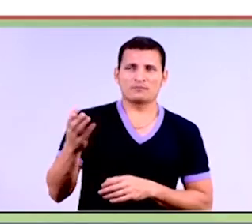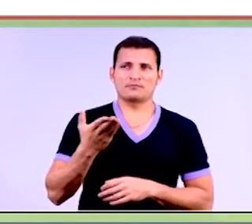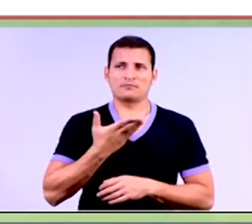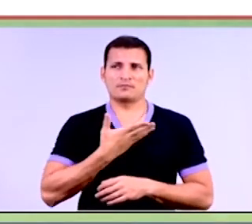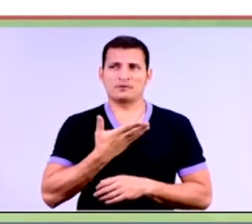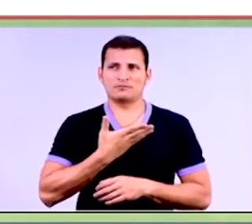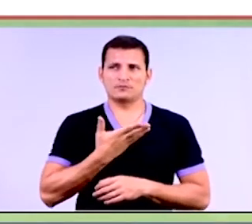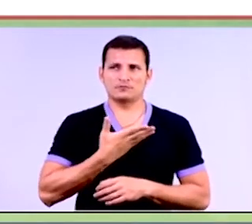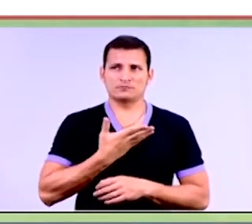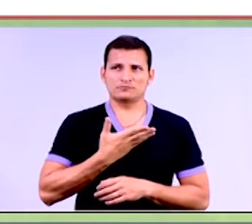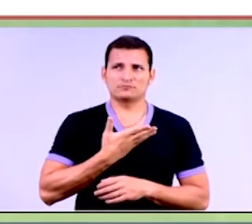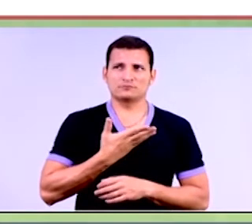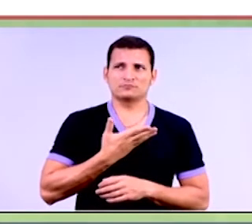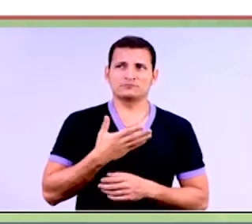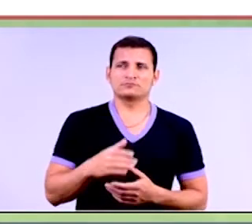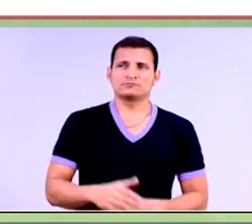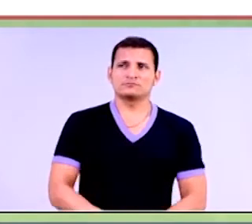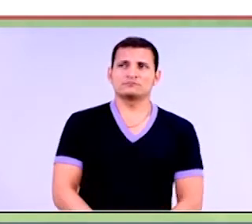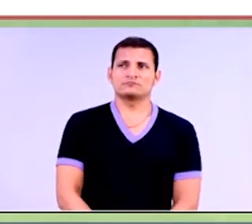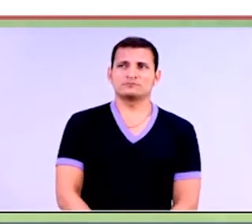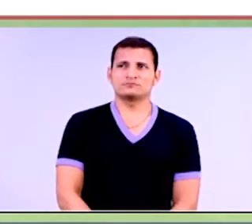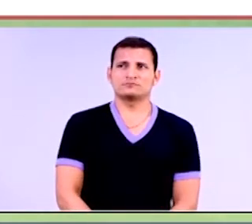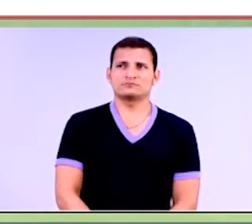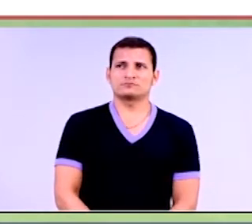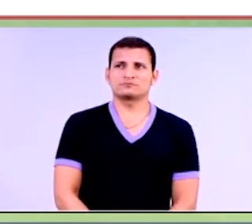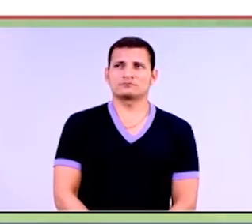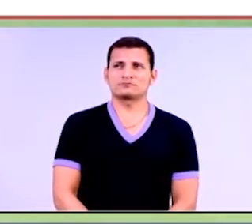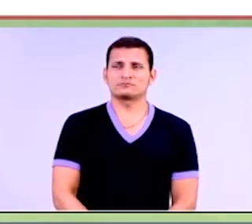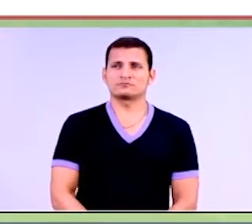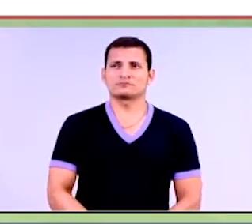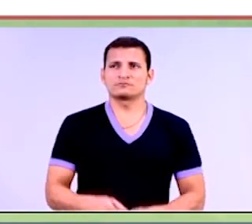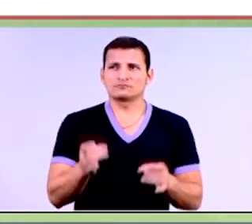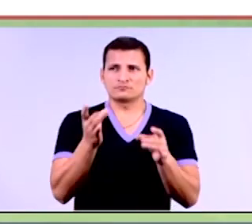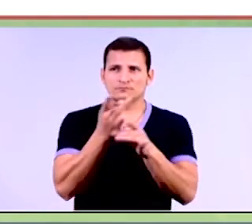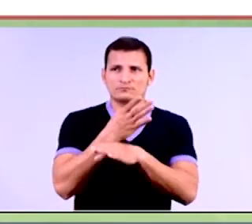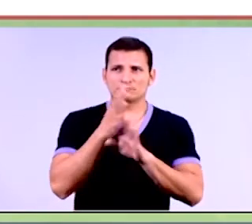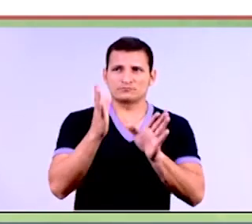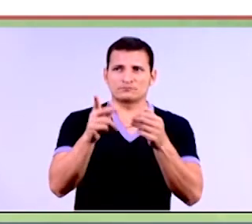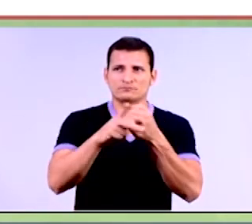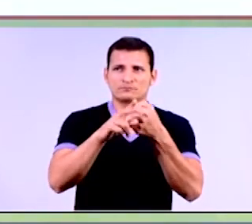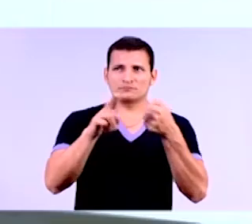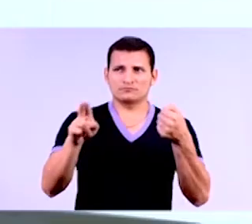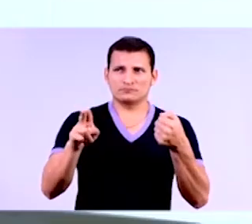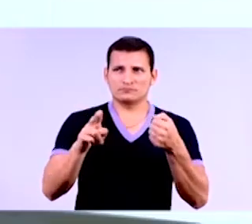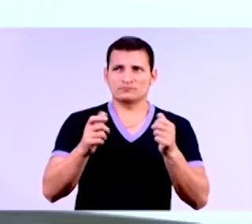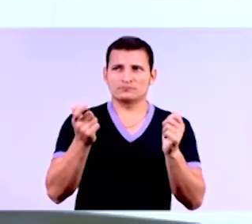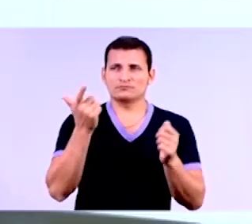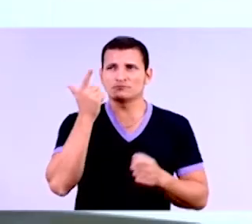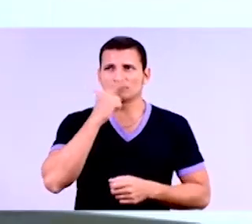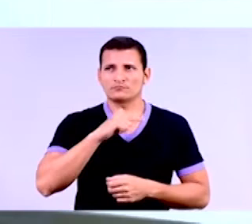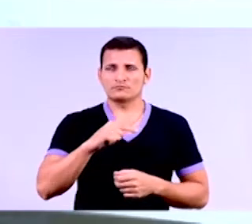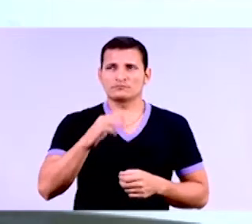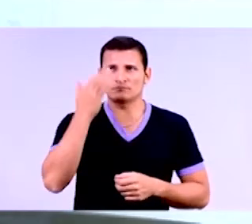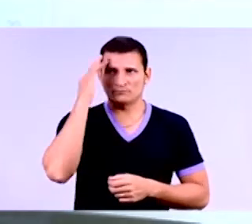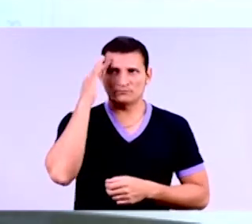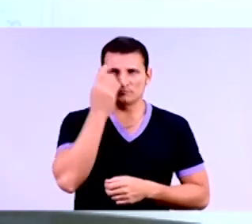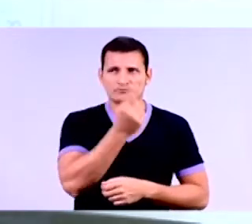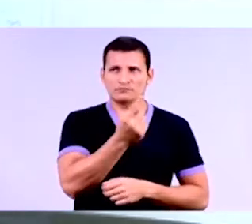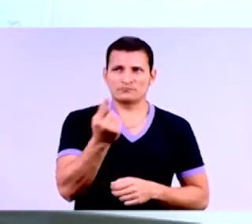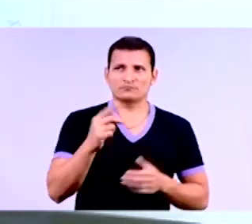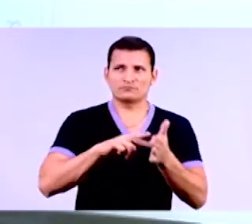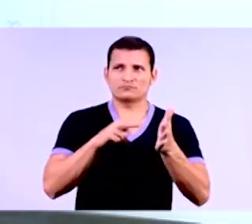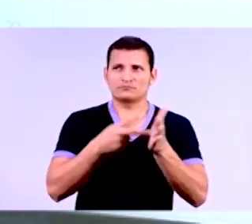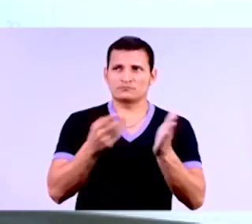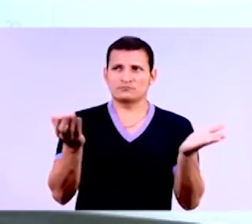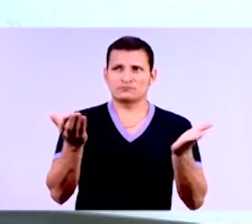ok? Bem, fechada essa parte dos pronomes, eu acho que deu para compreender bem o significado de cada um. Nós vamos começar